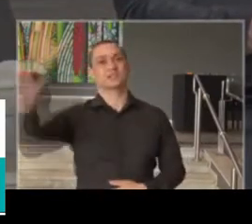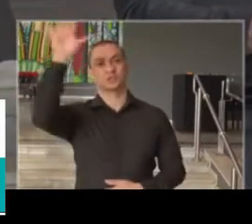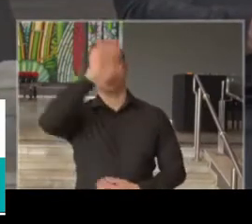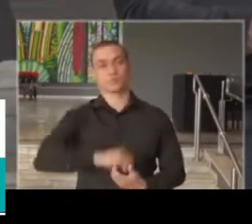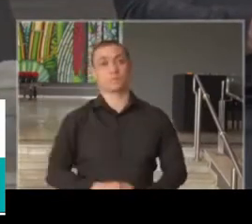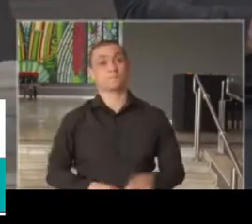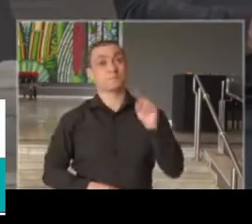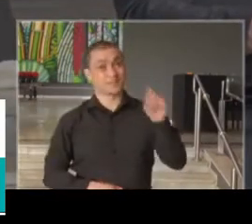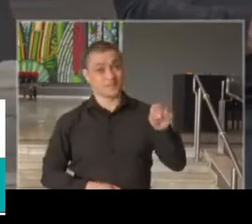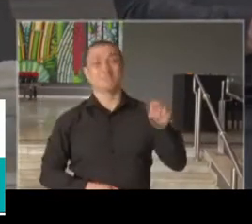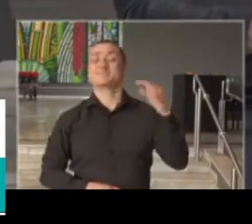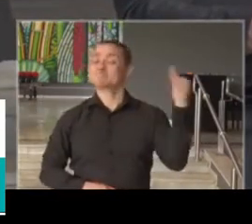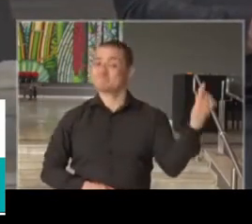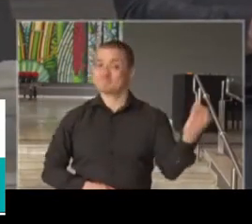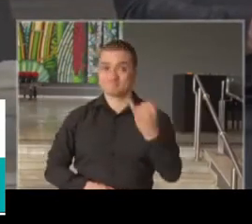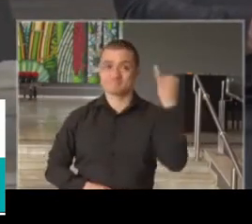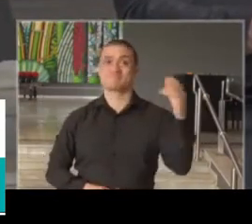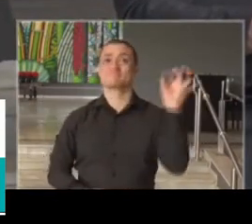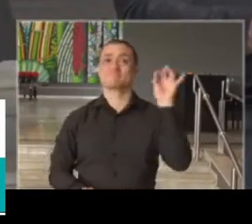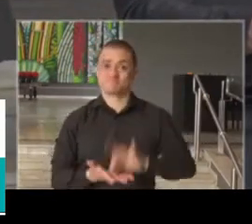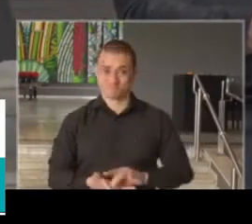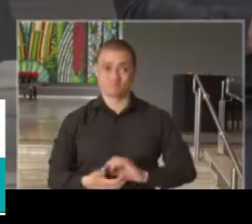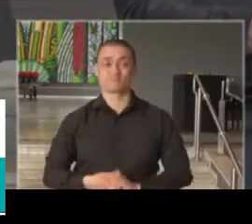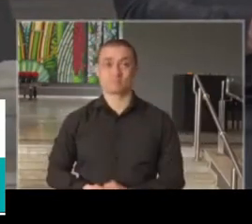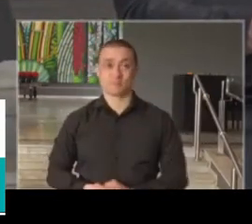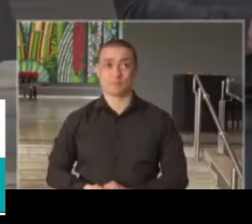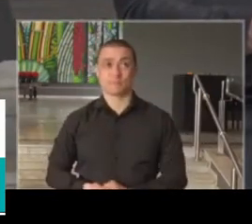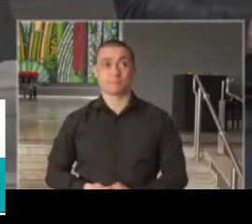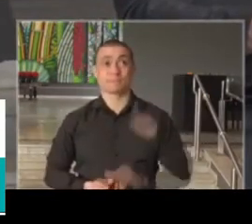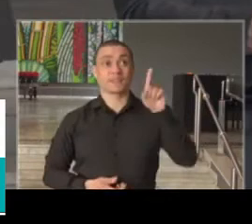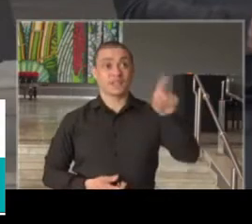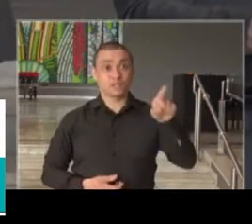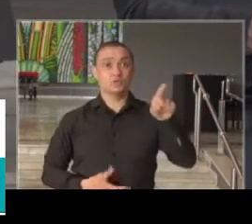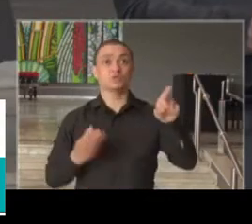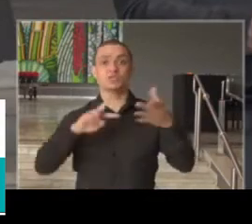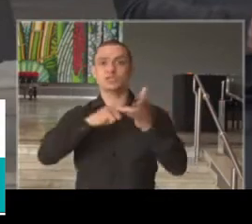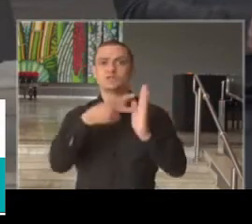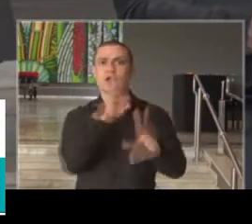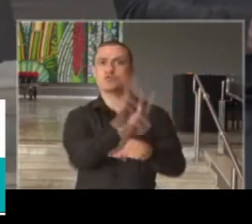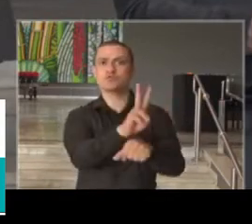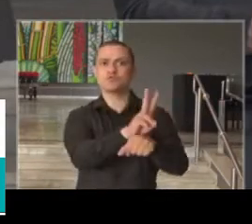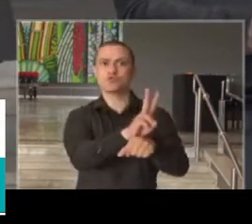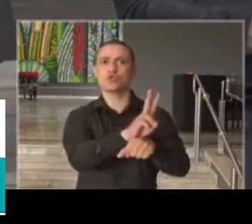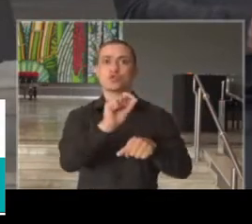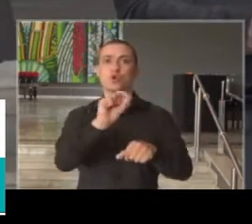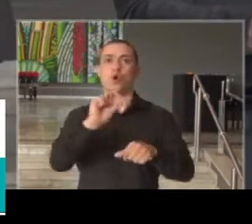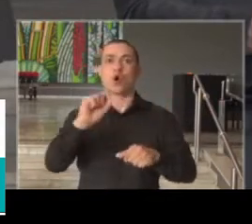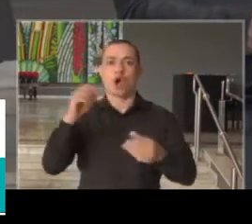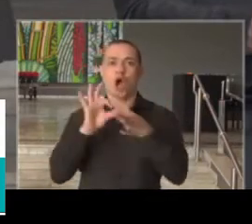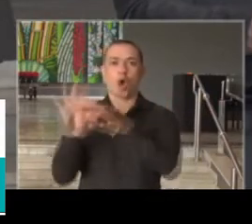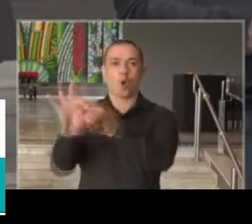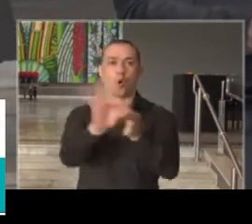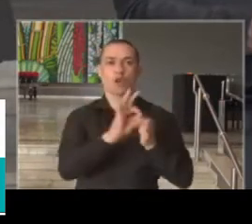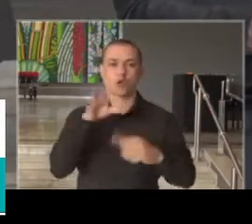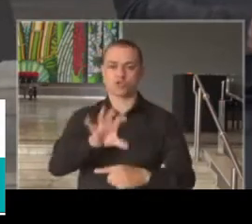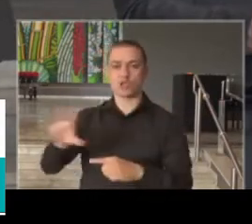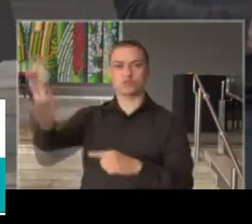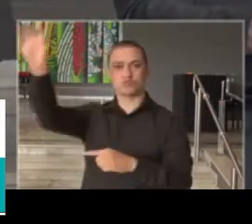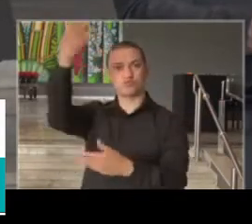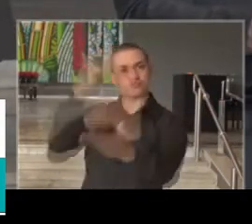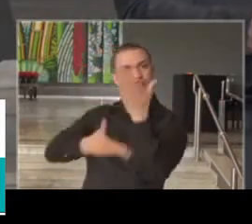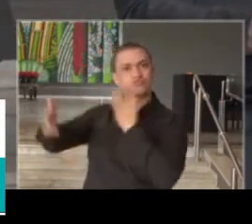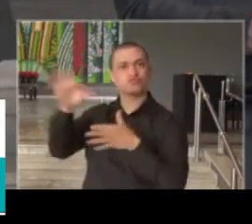isso é importantíssimo. Isso é a manutenção do espírito federativo, é a manutenção